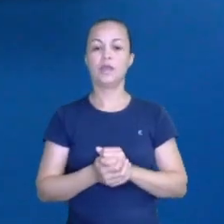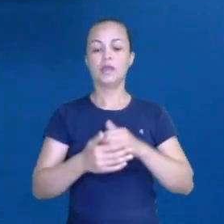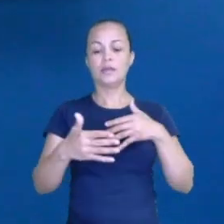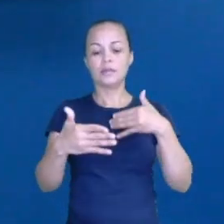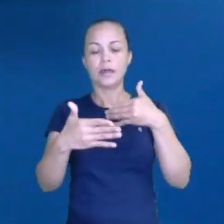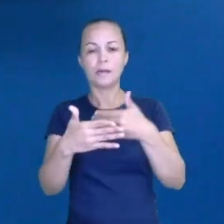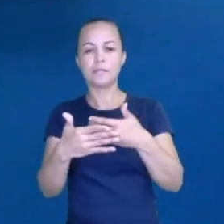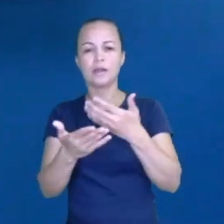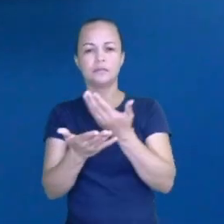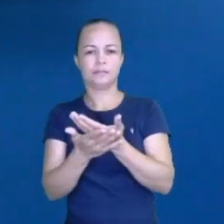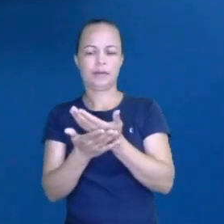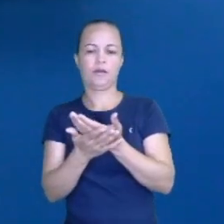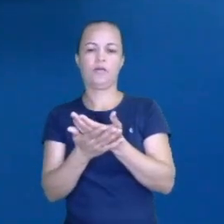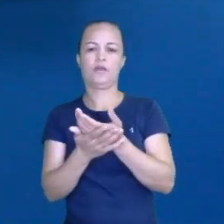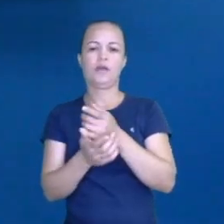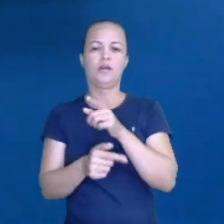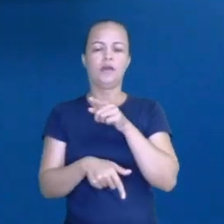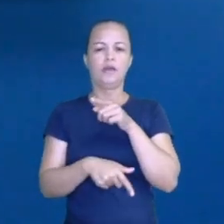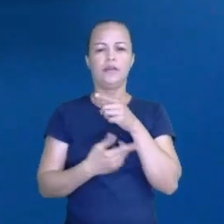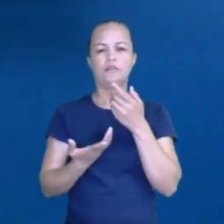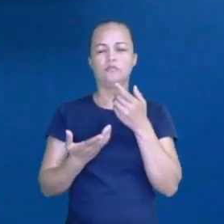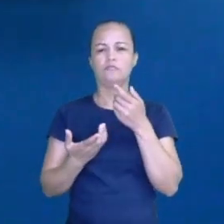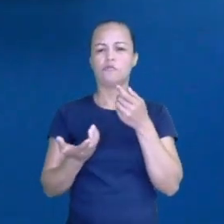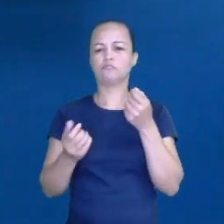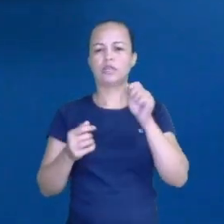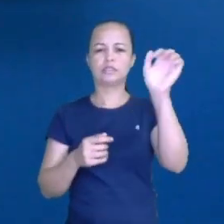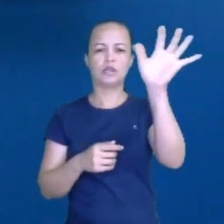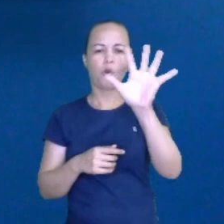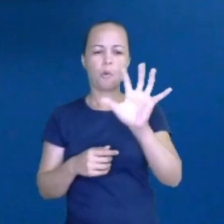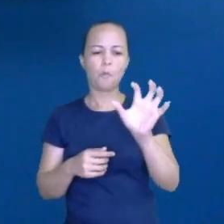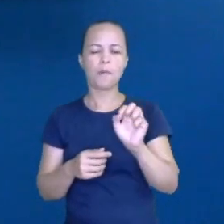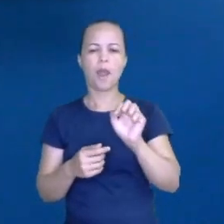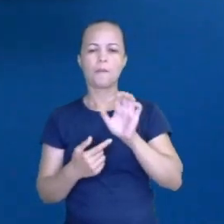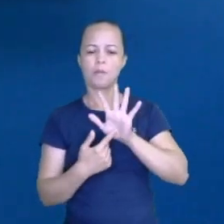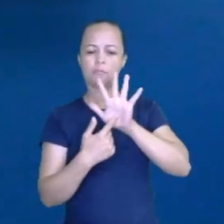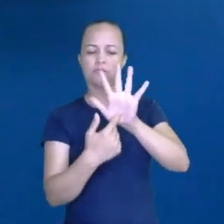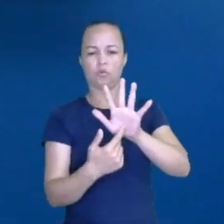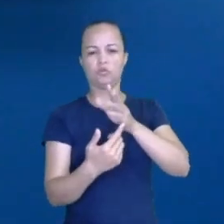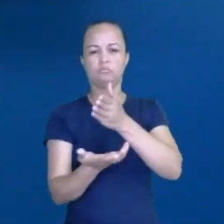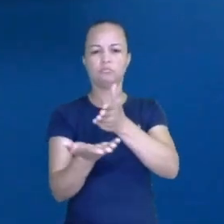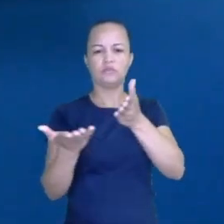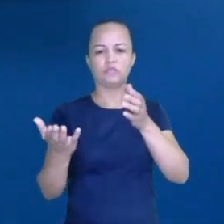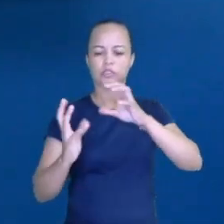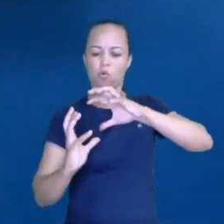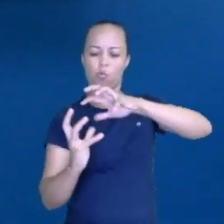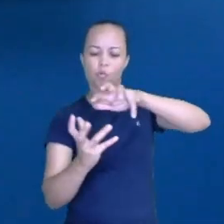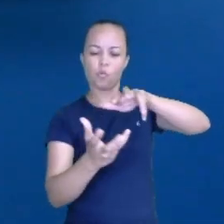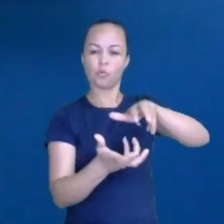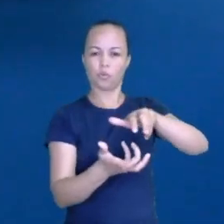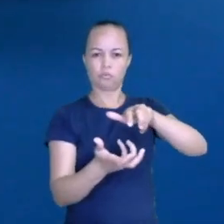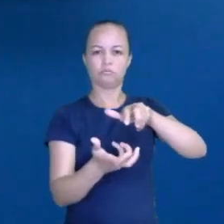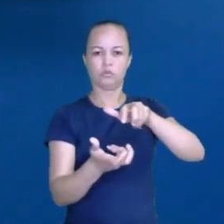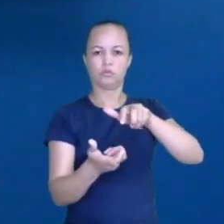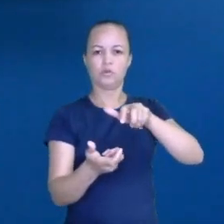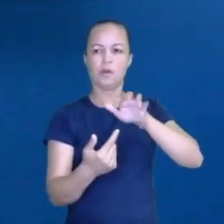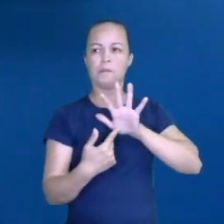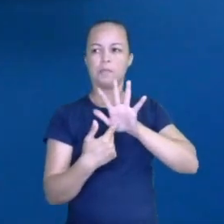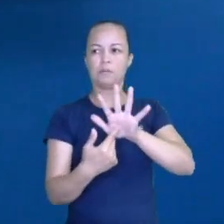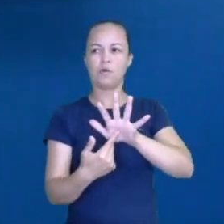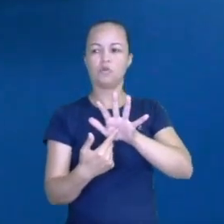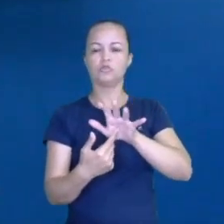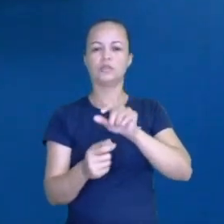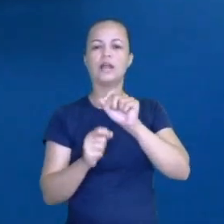um mapa, um globo, para vocês verem onde é os polos. Se você pegar um globo terrestre, que é aquela bola que tem